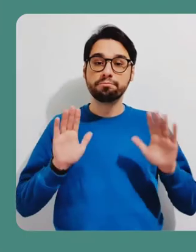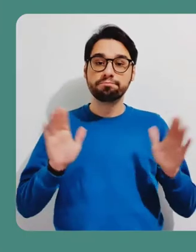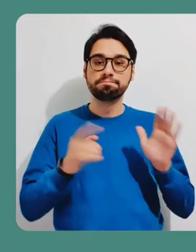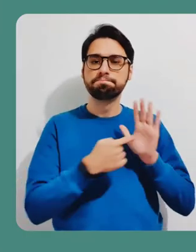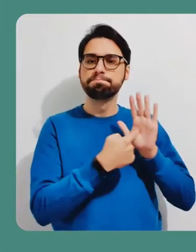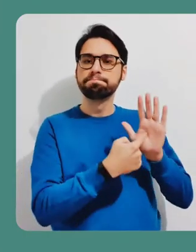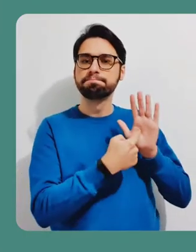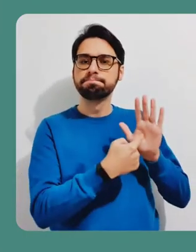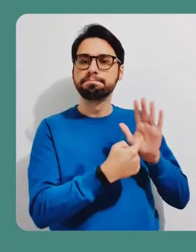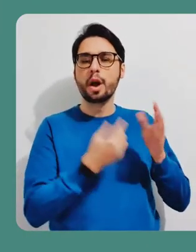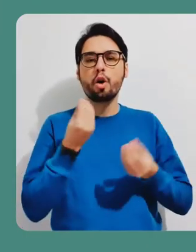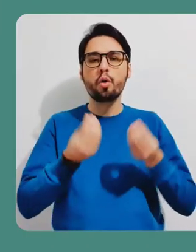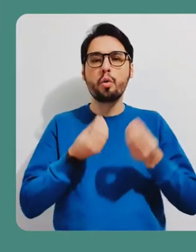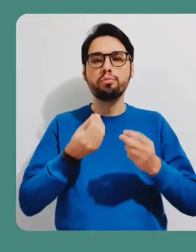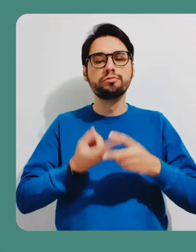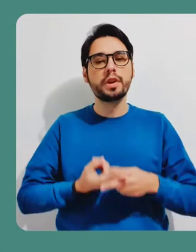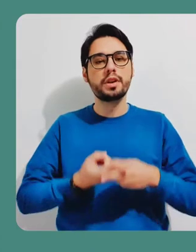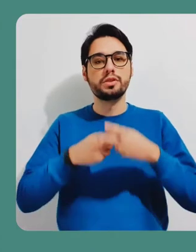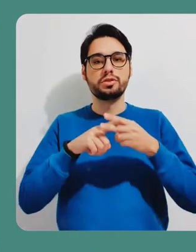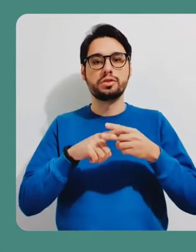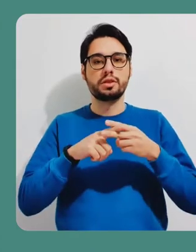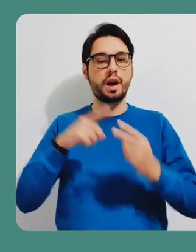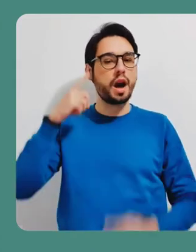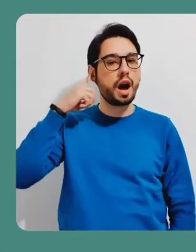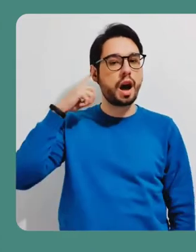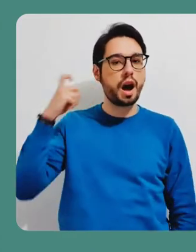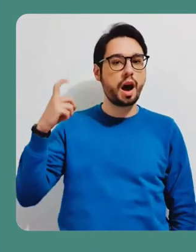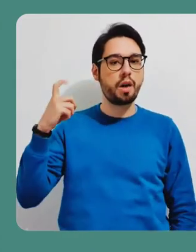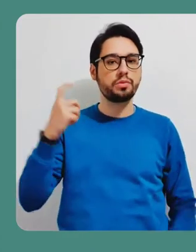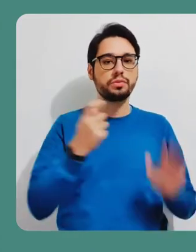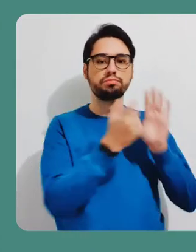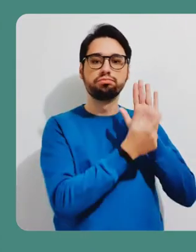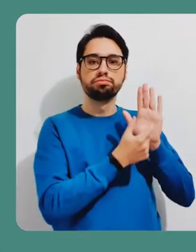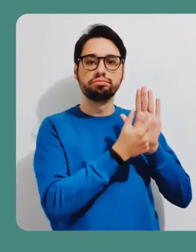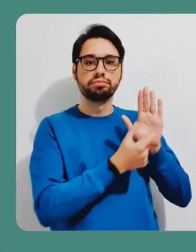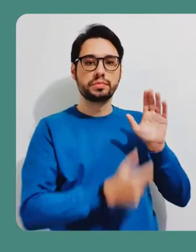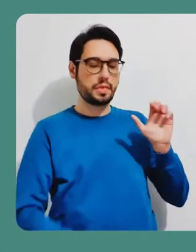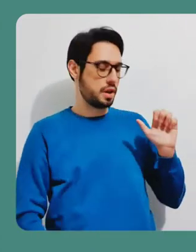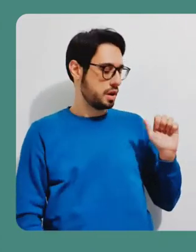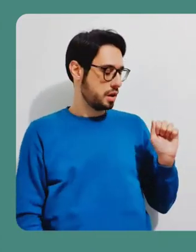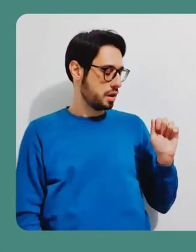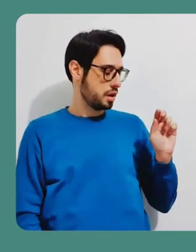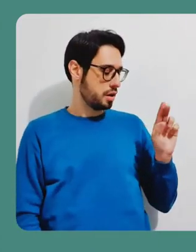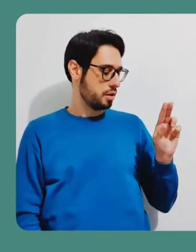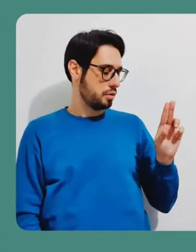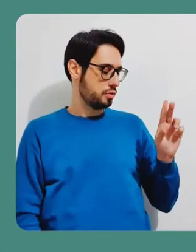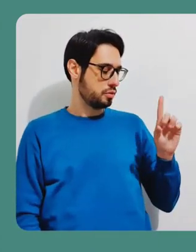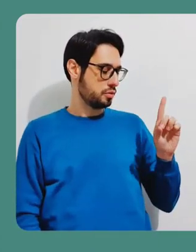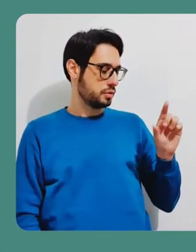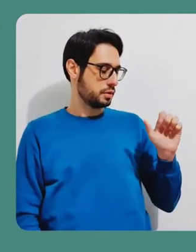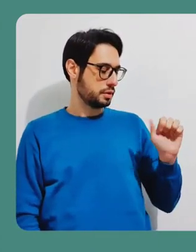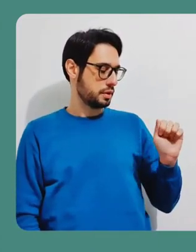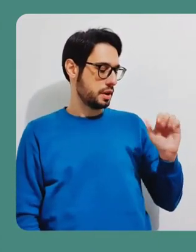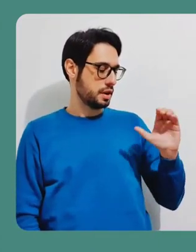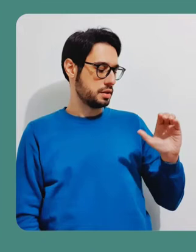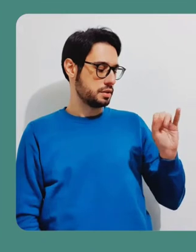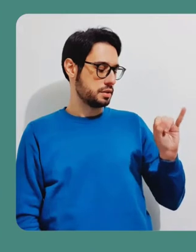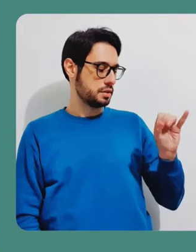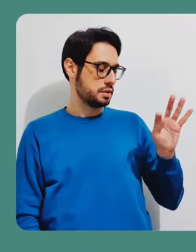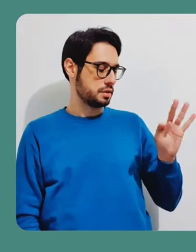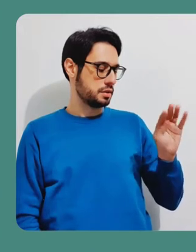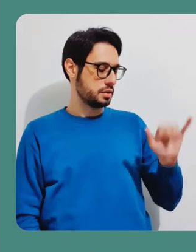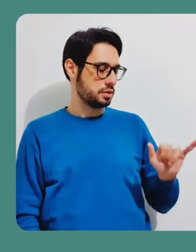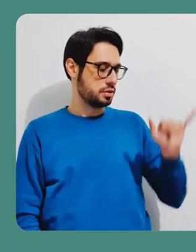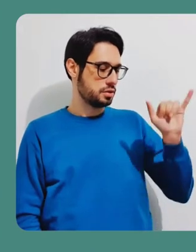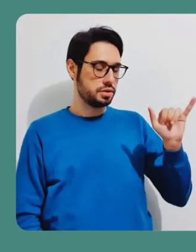oi pessoal neste tutorial eu vou mostrar para vocês como editar um áudio no software audacity